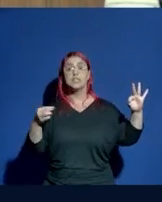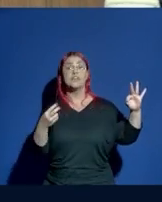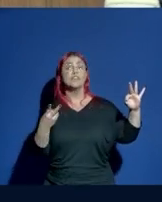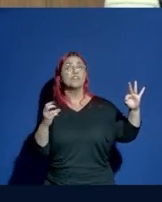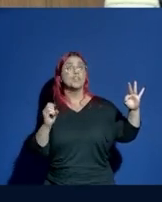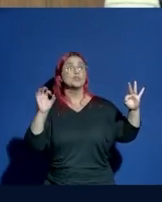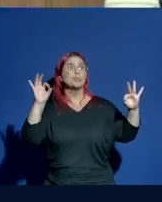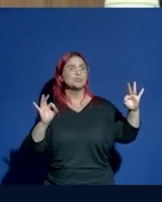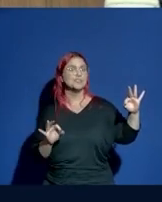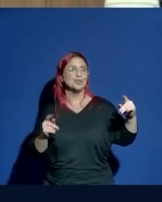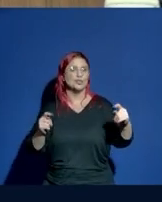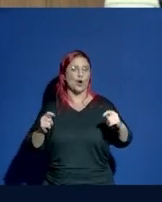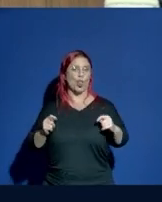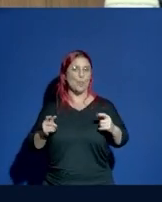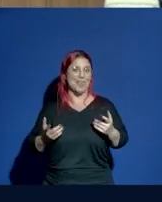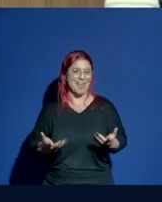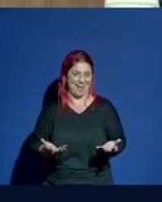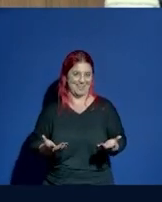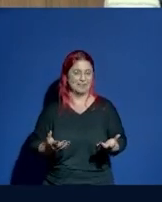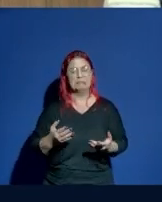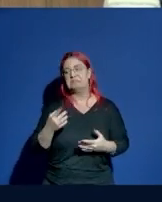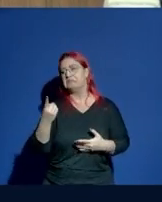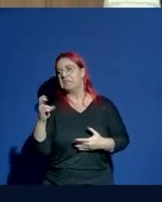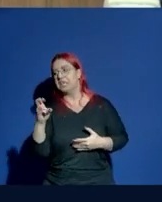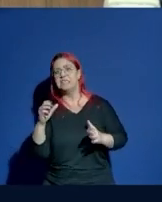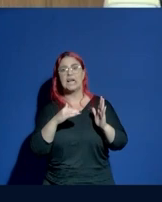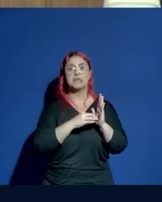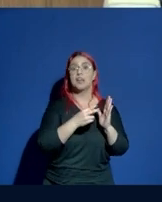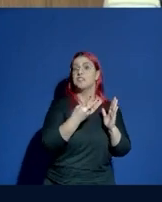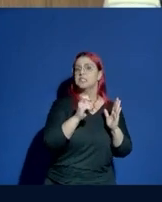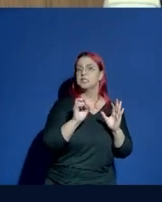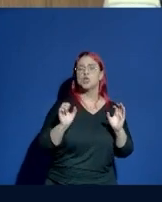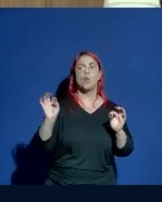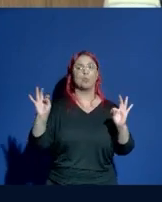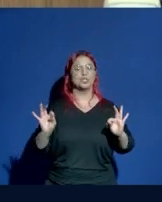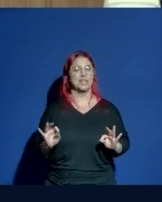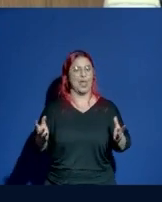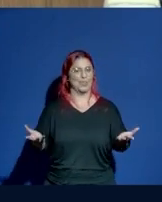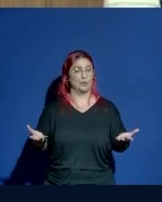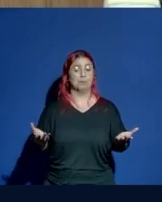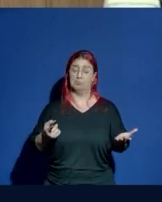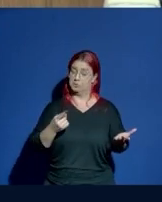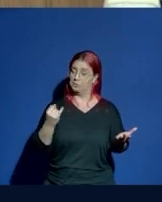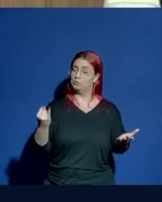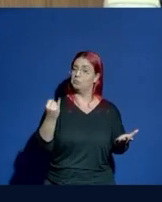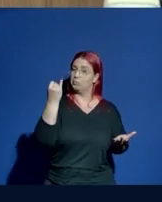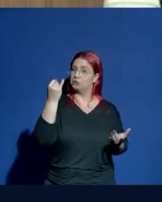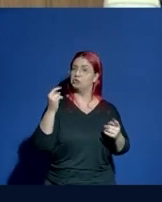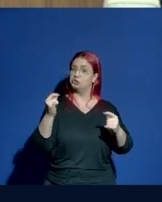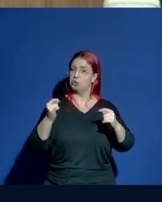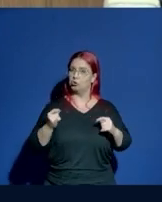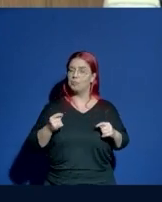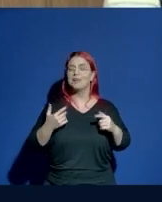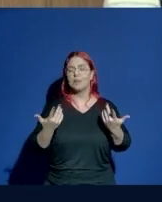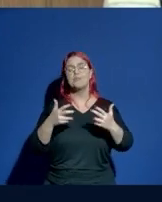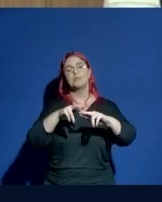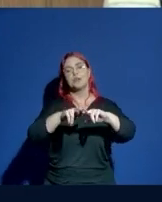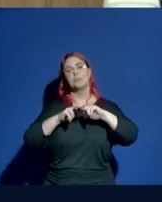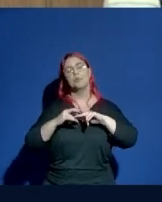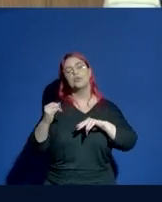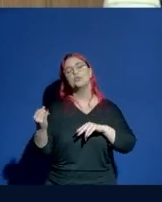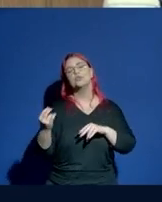de diesel pessoal entre 15 a 25%, isso é extremamente importante então o uso de tecnologia